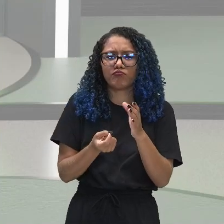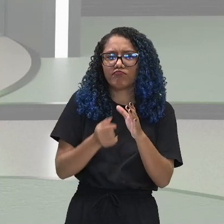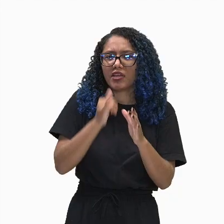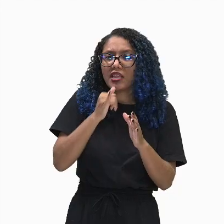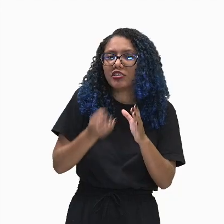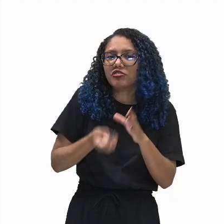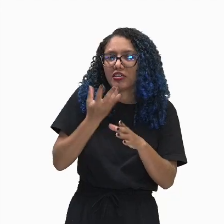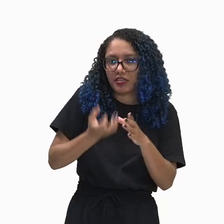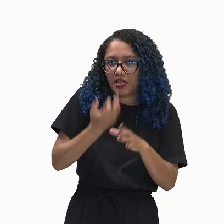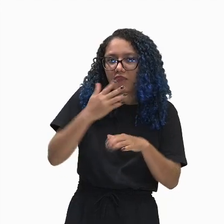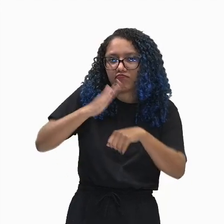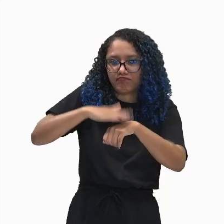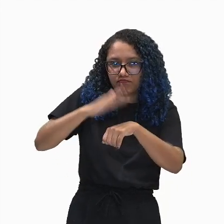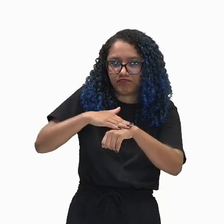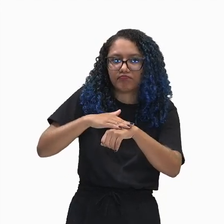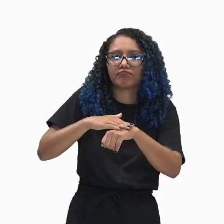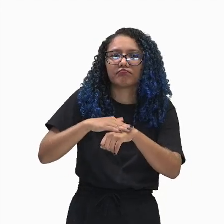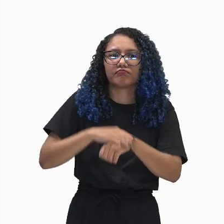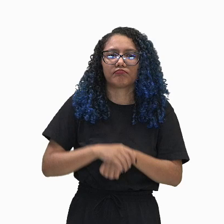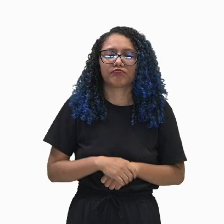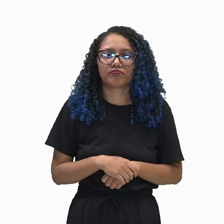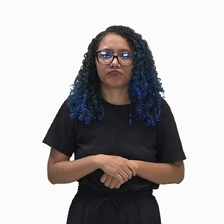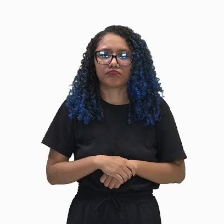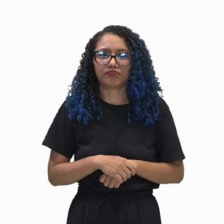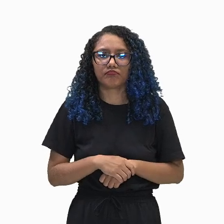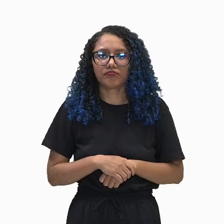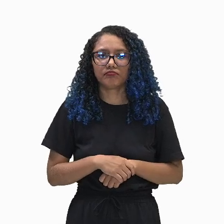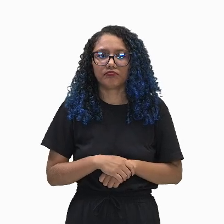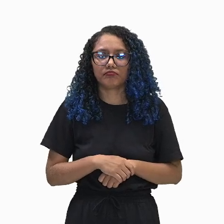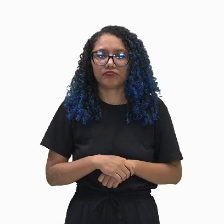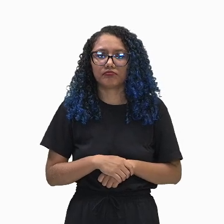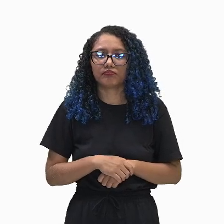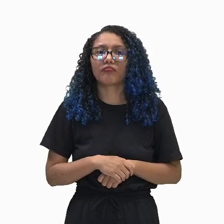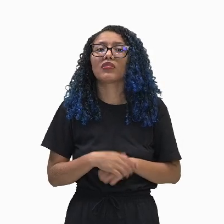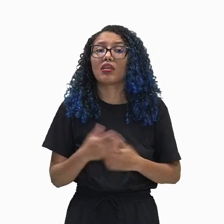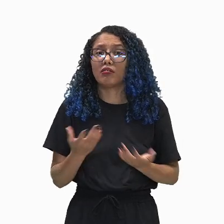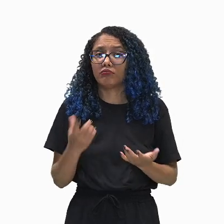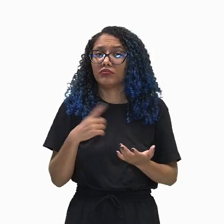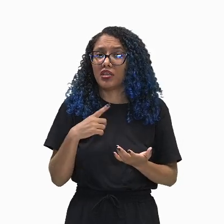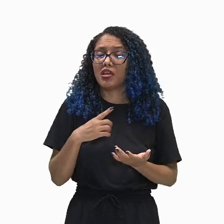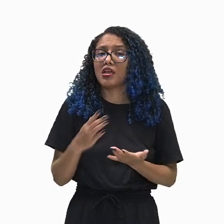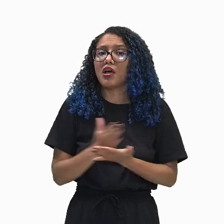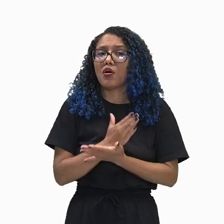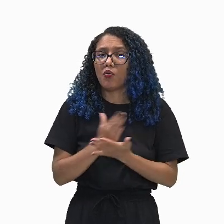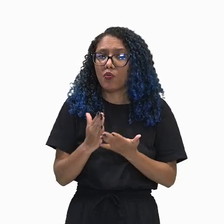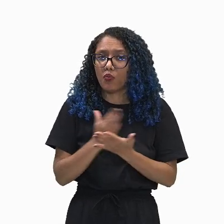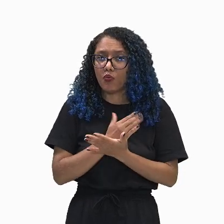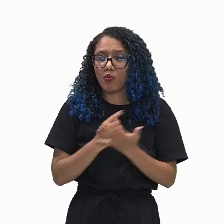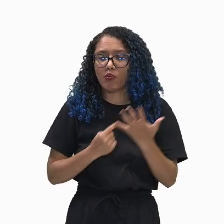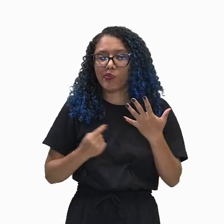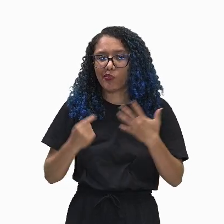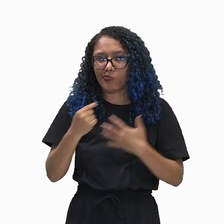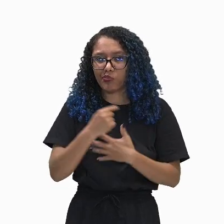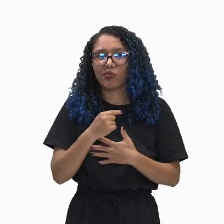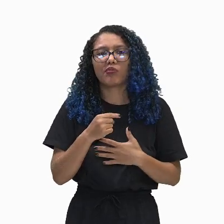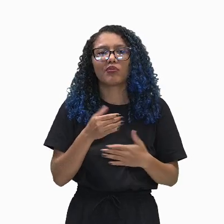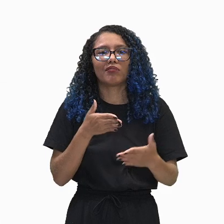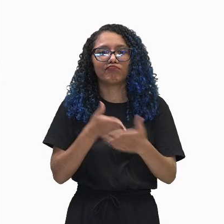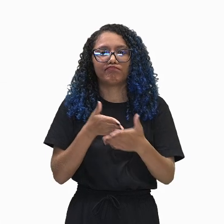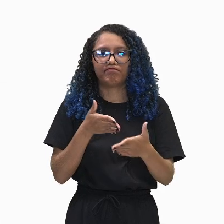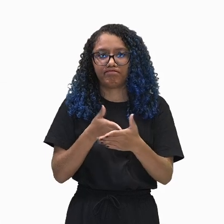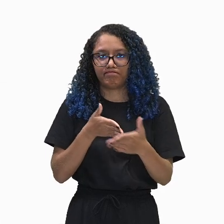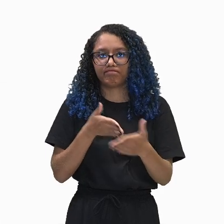lá continuar. Existem fatores que vão limitar o processo da fotossíntese, né?